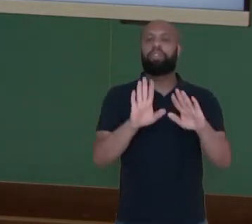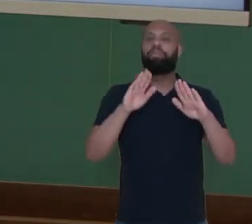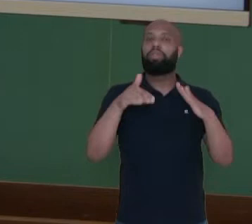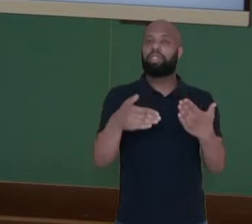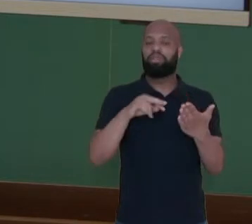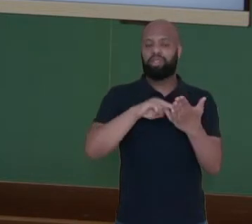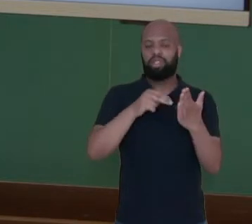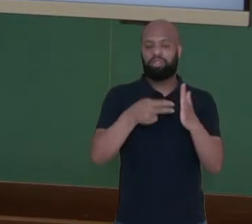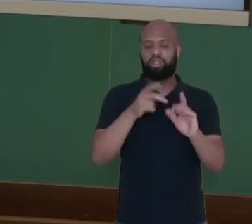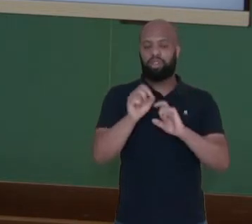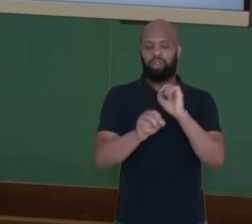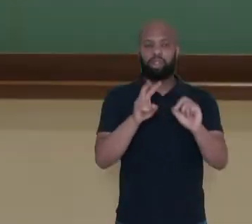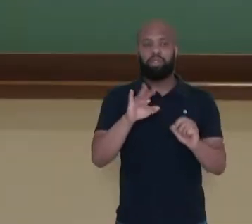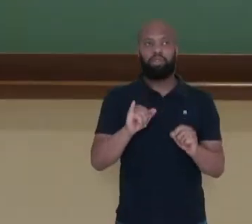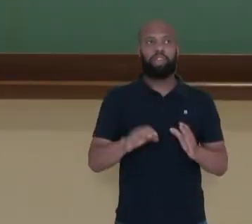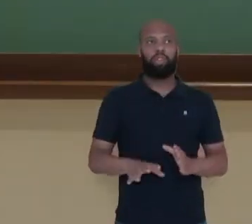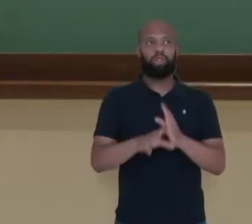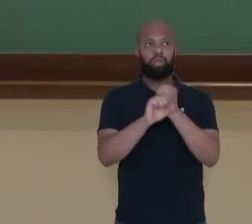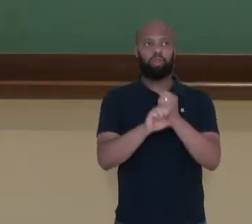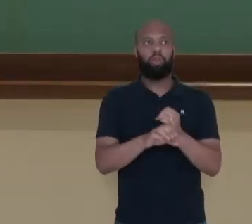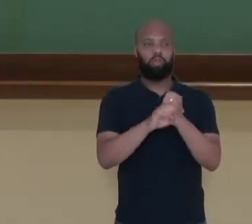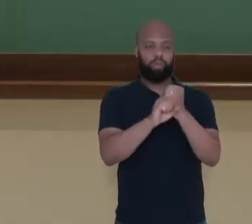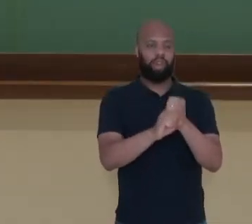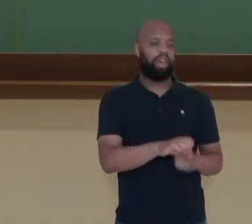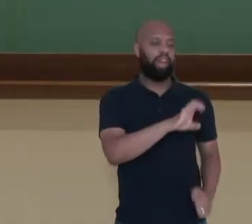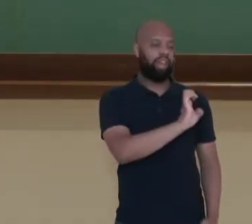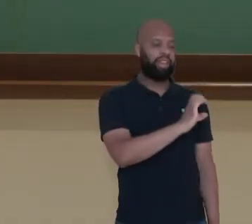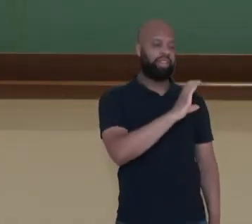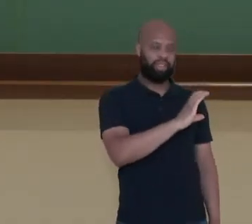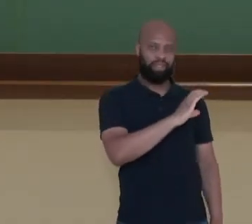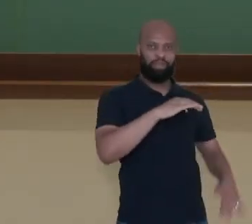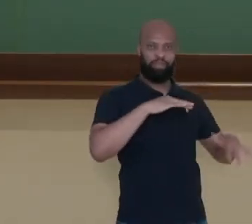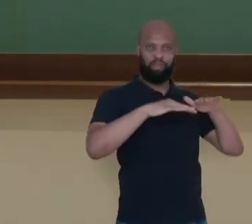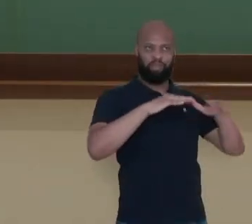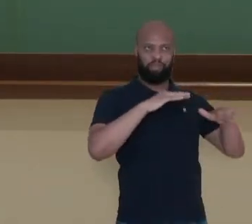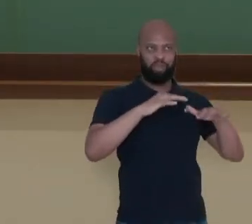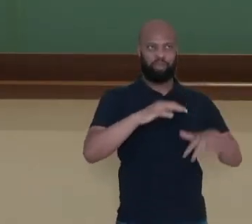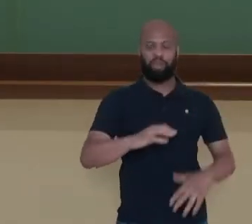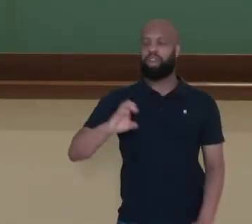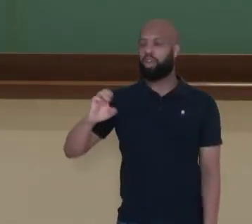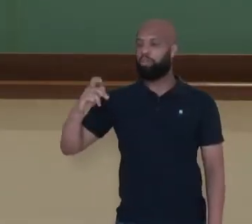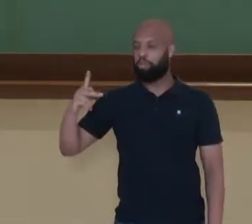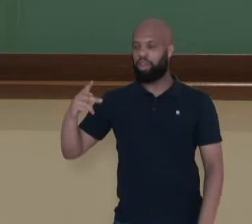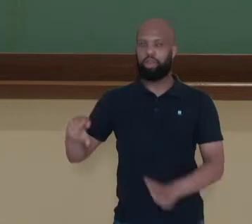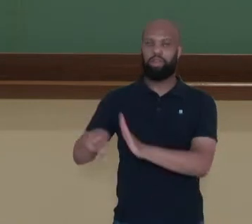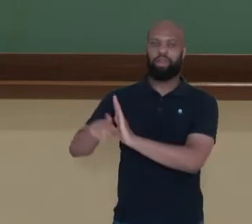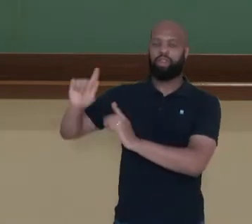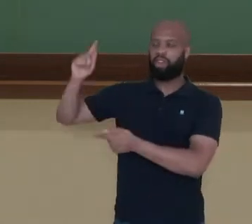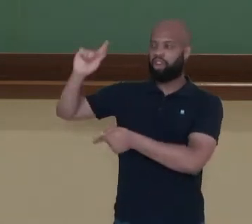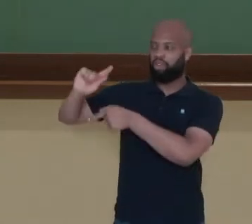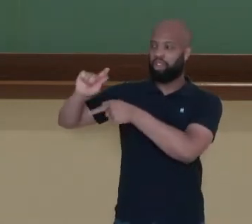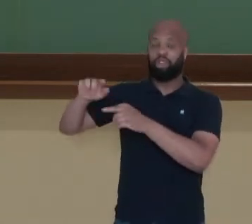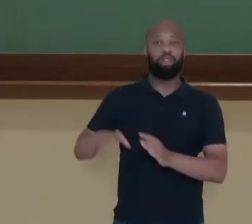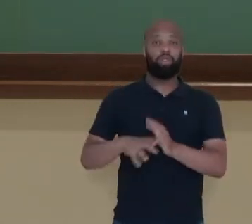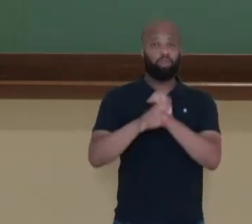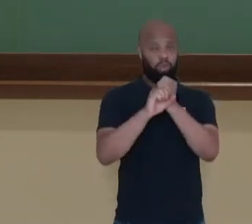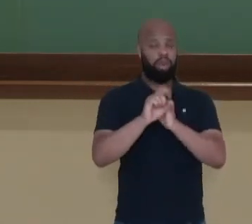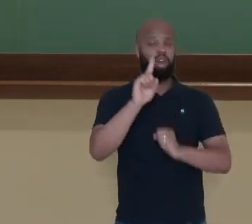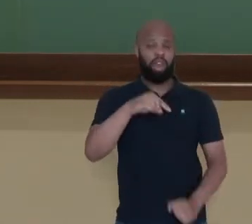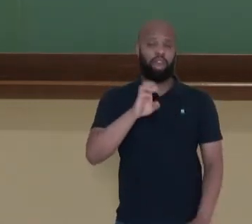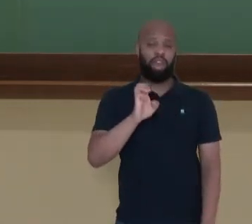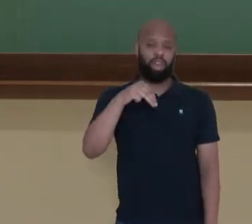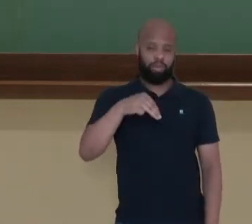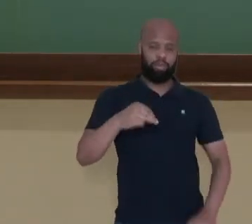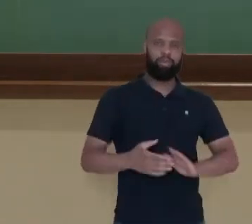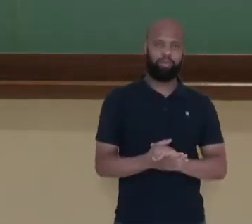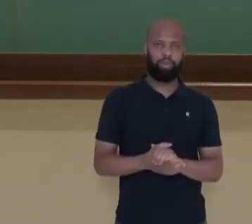mecânica é a soma da energia cinética com a energia potencial. Só isso. Lembrando que a